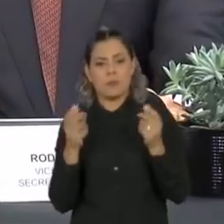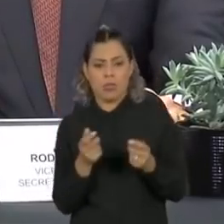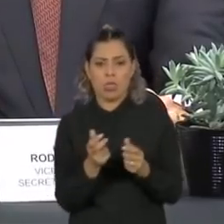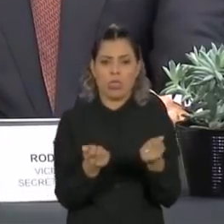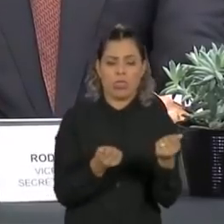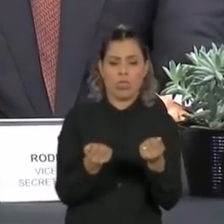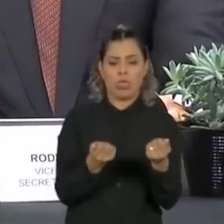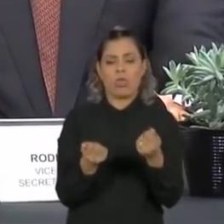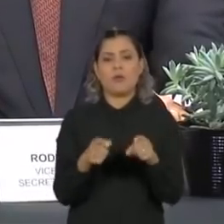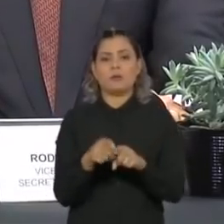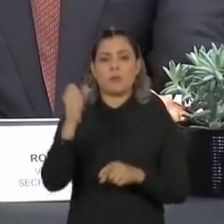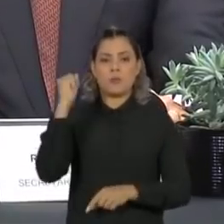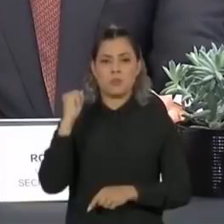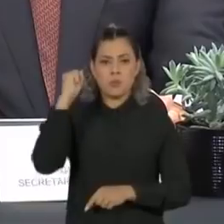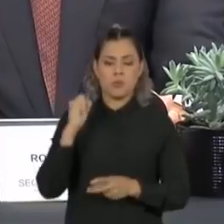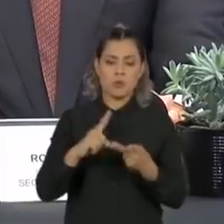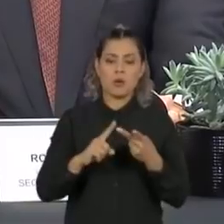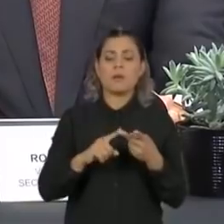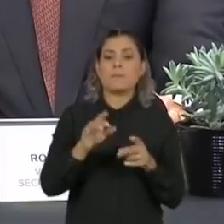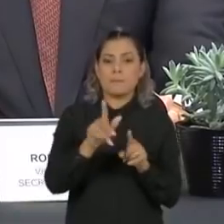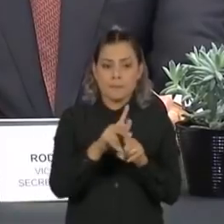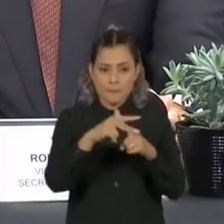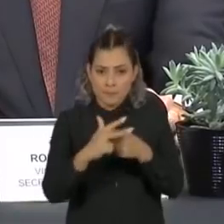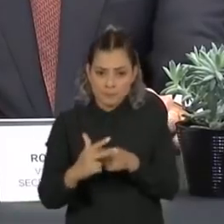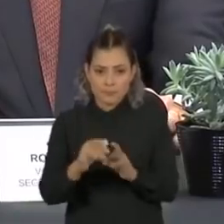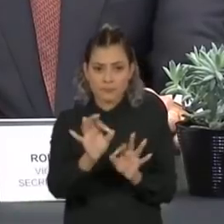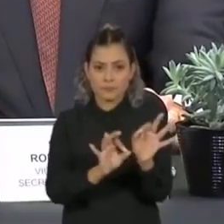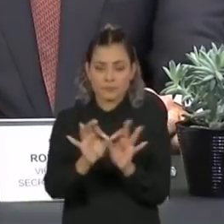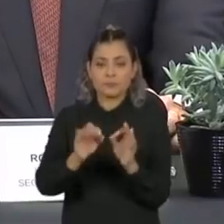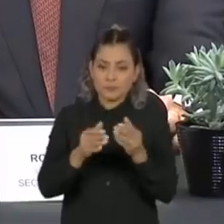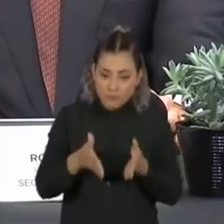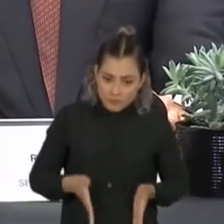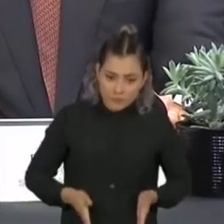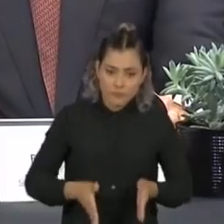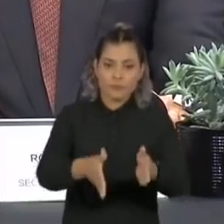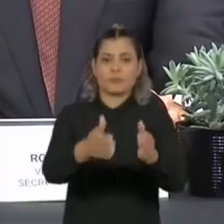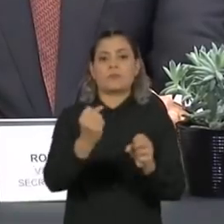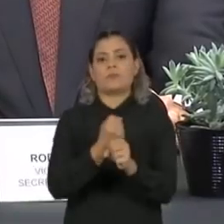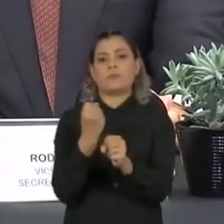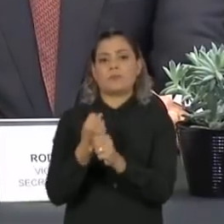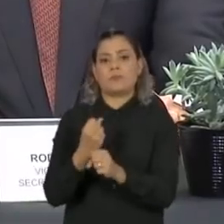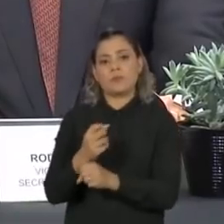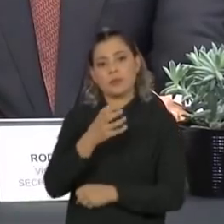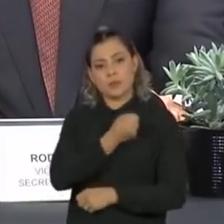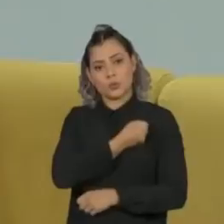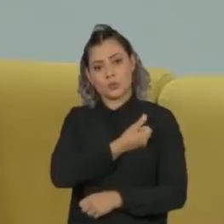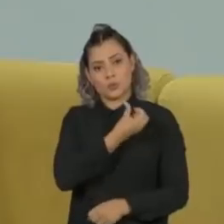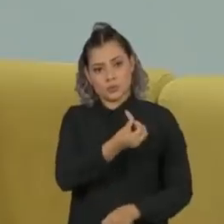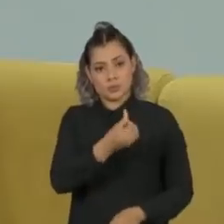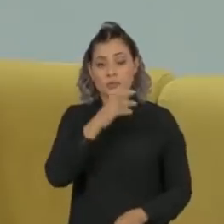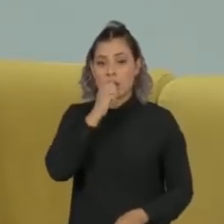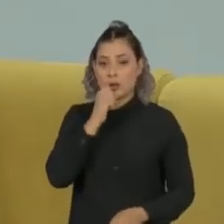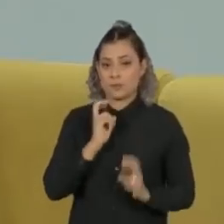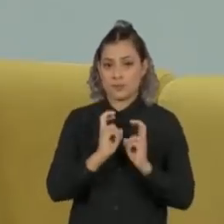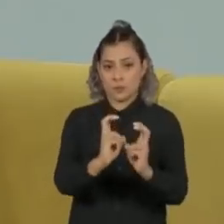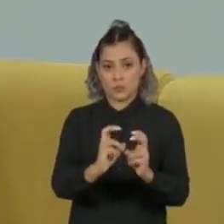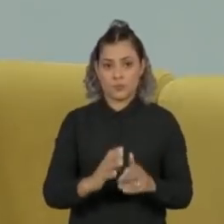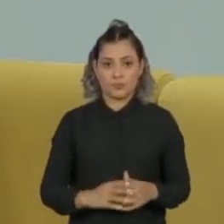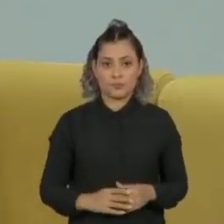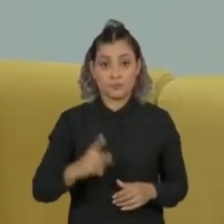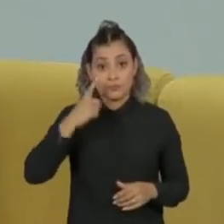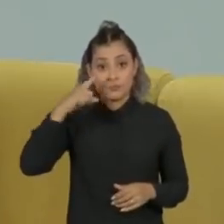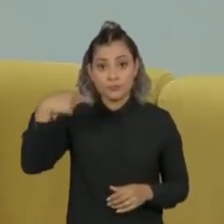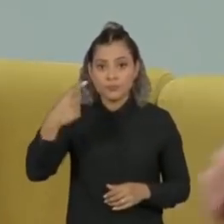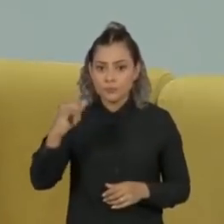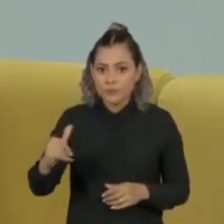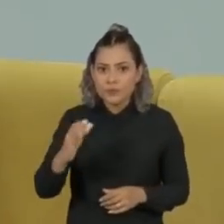conservação, manutenção e expansão da linha 6 laranja do metrô. E daqui a pouco,